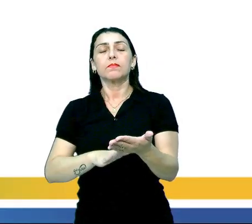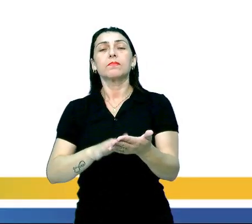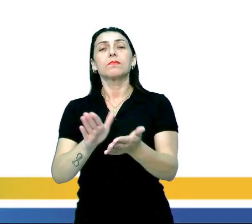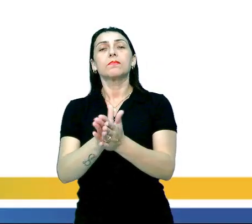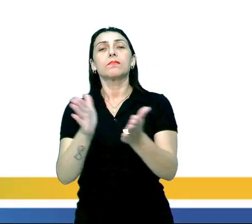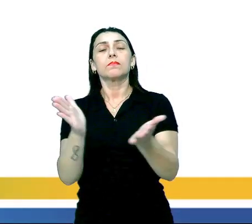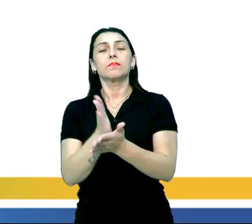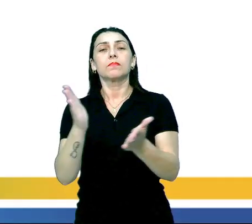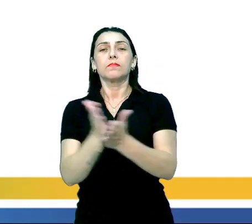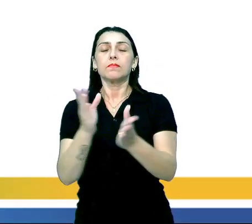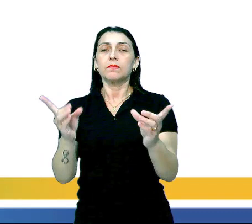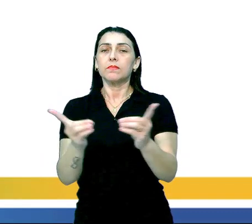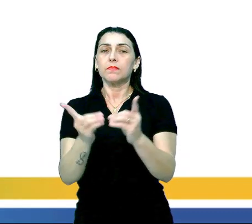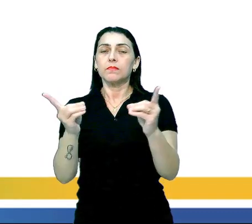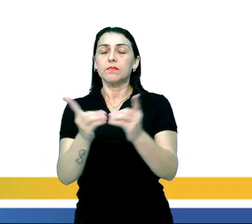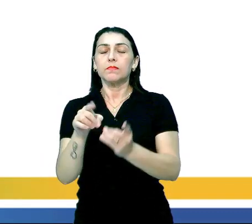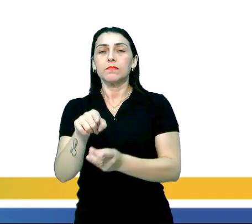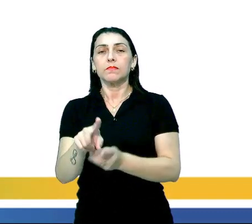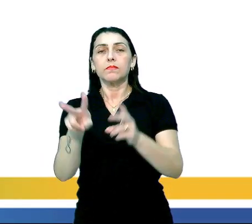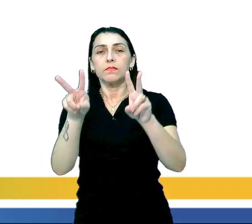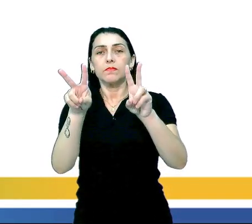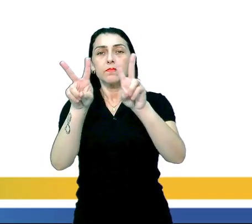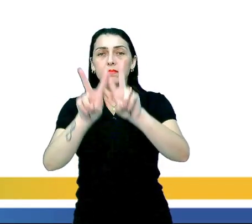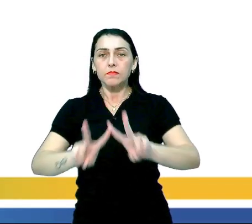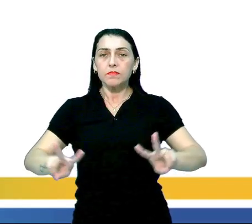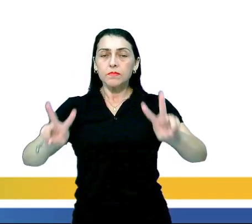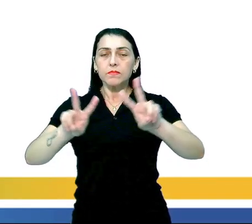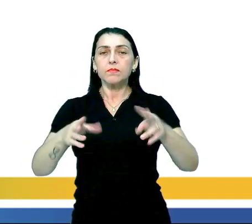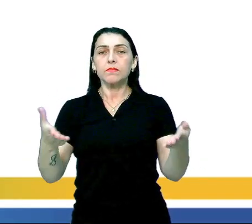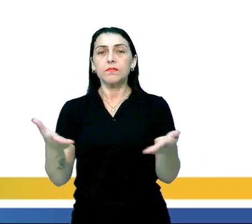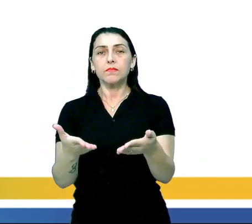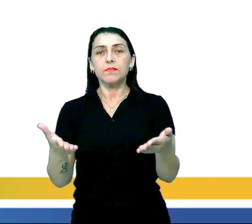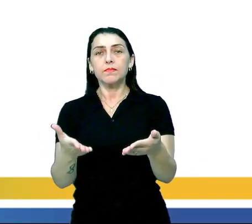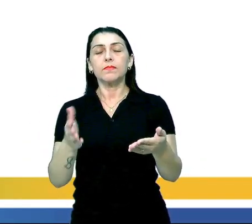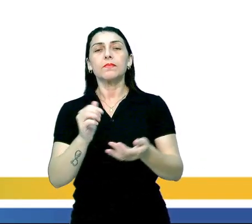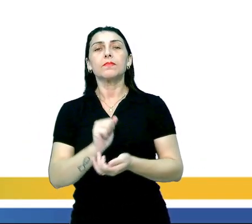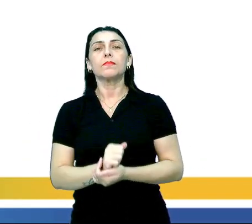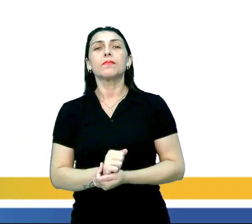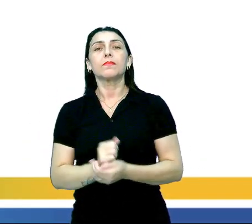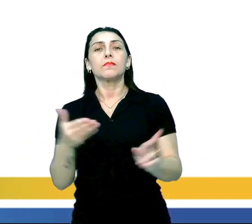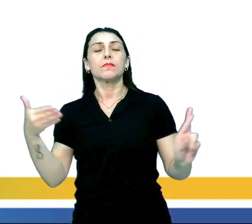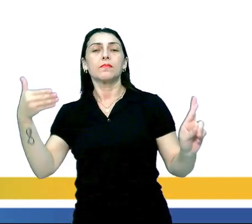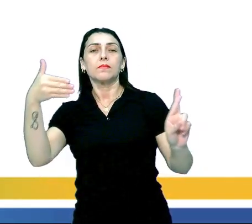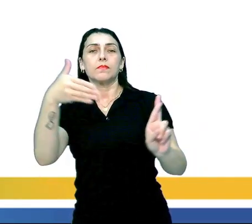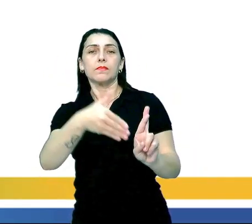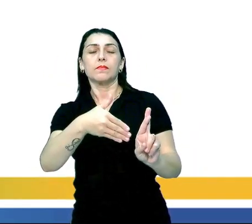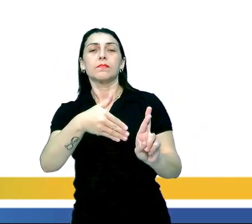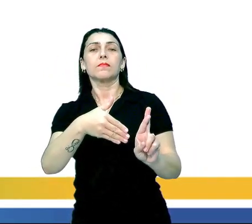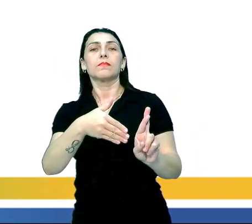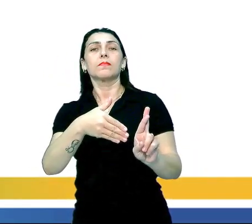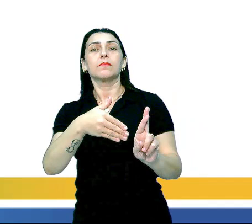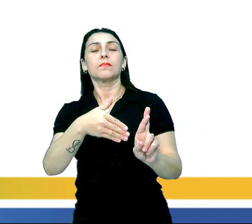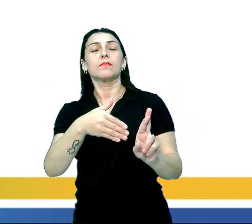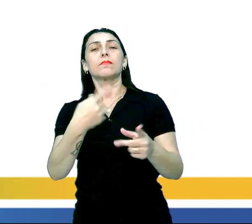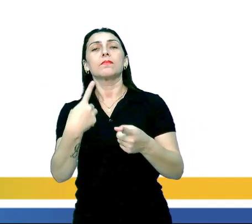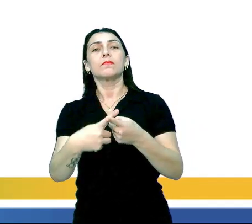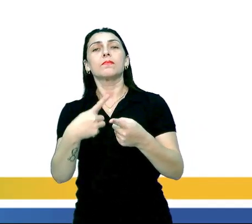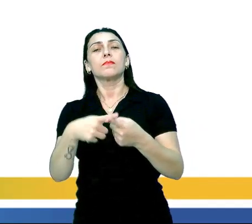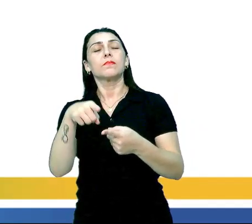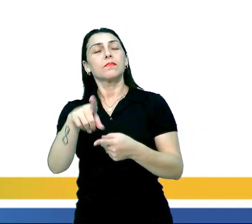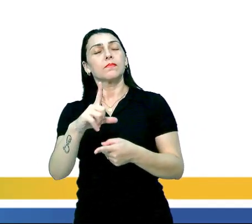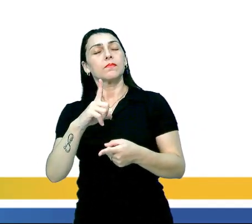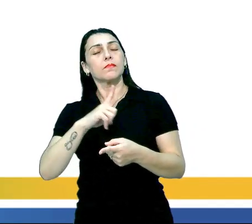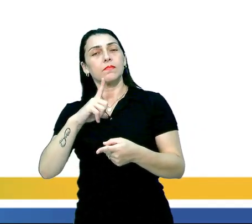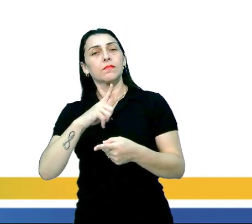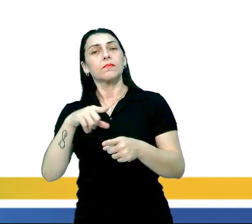no livro didático. Vocês estão visualizando agora em tela a referência bibliográfica porque você